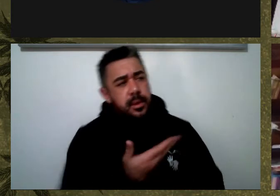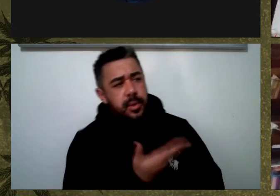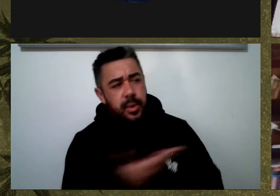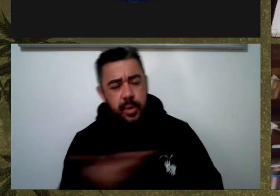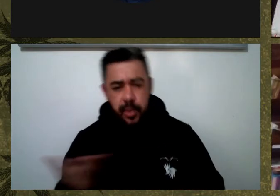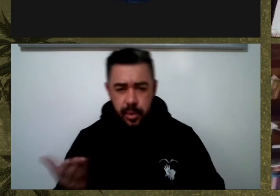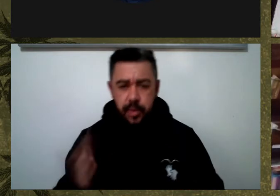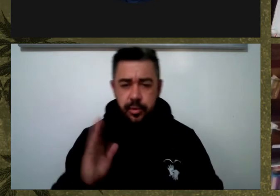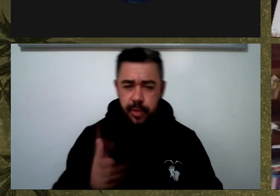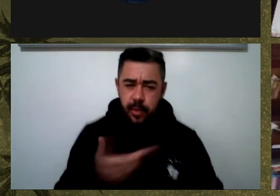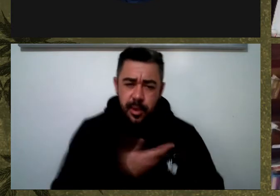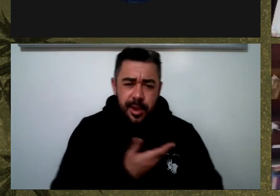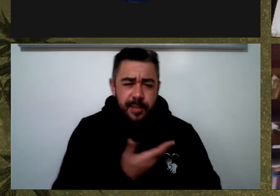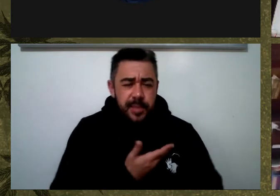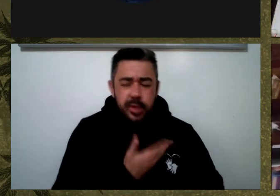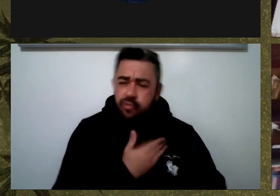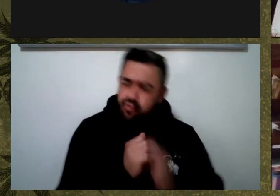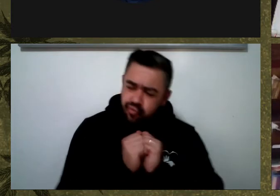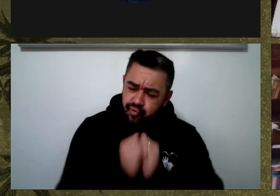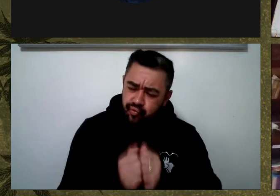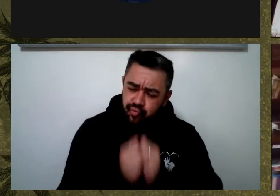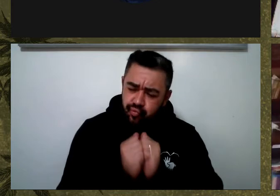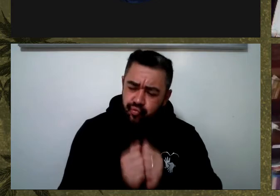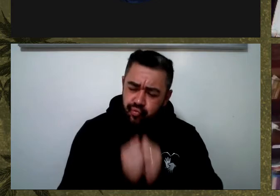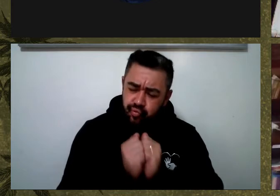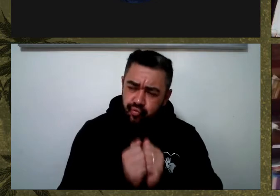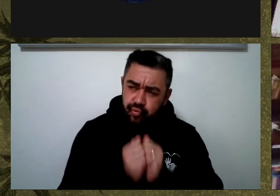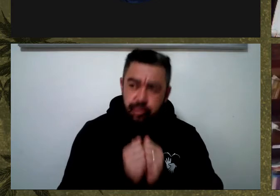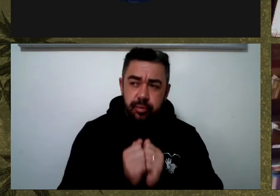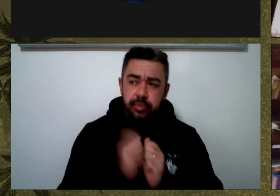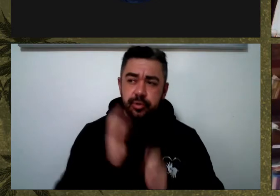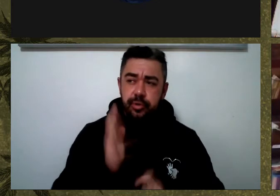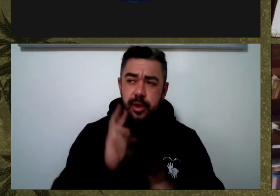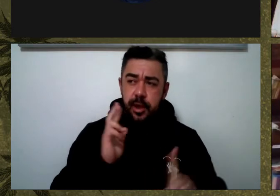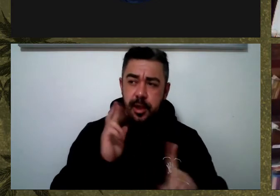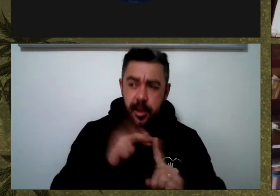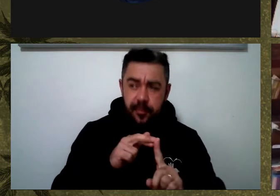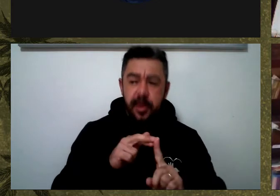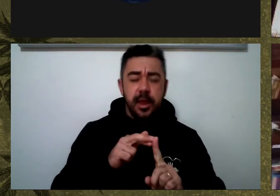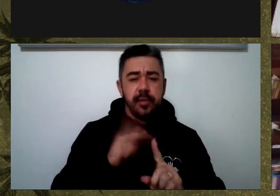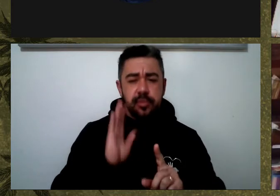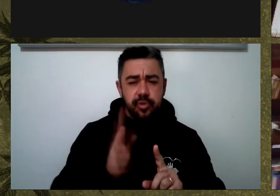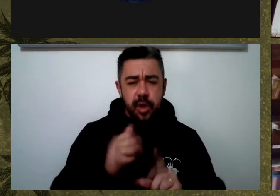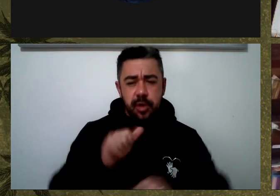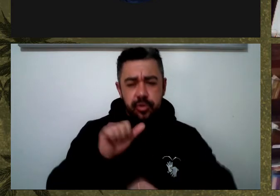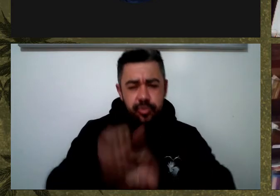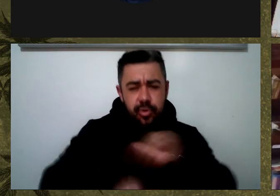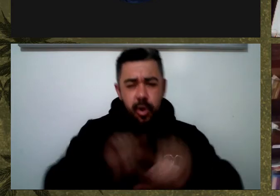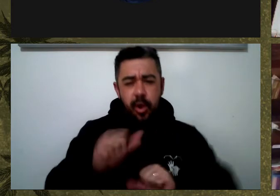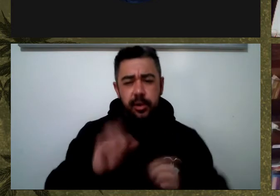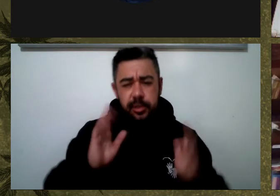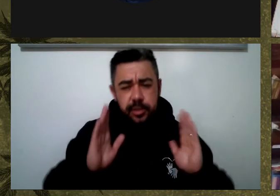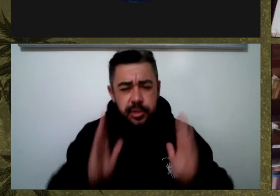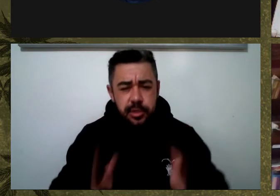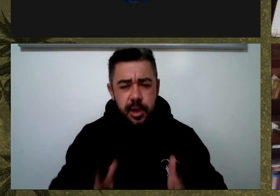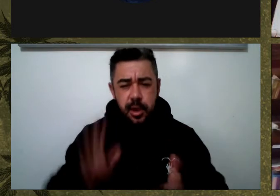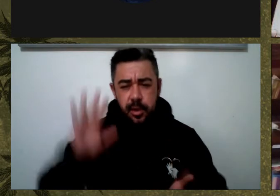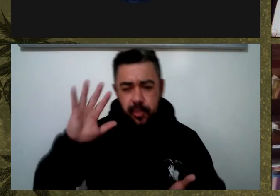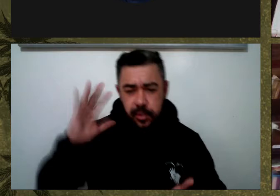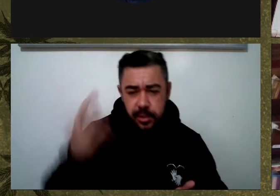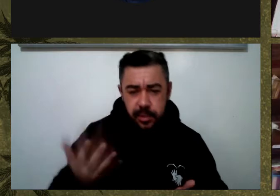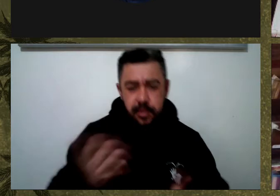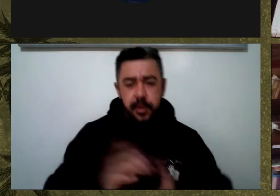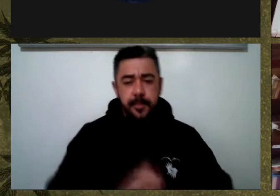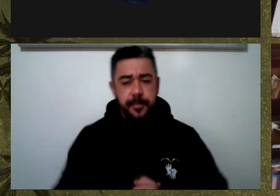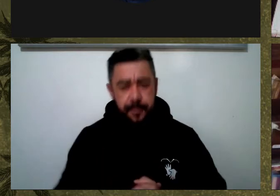alguien que ha acompañado a un referente de los cambios posibles, de hacer posibles los cambios en